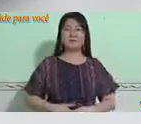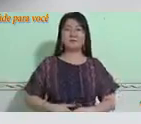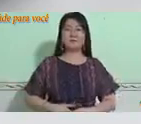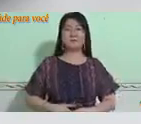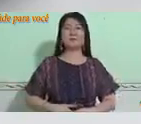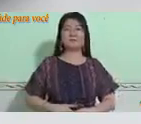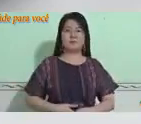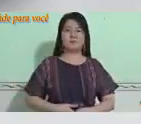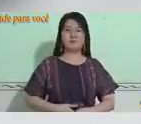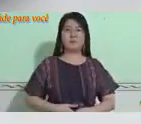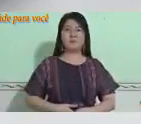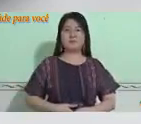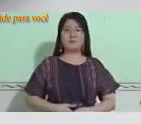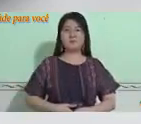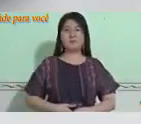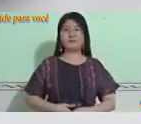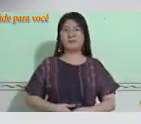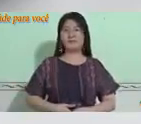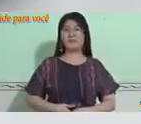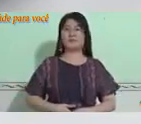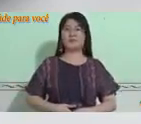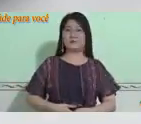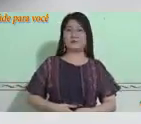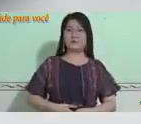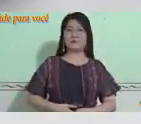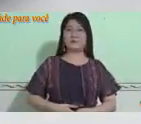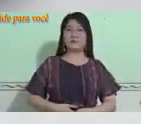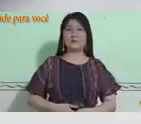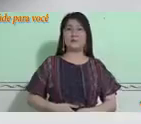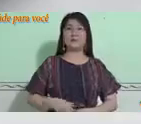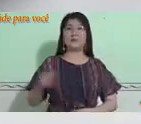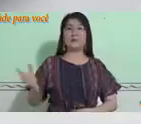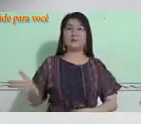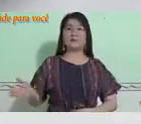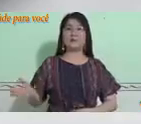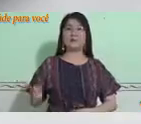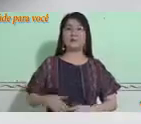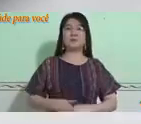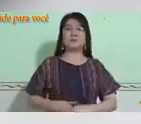ser importante tratar as fezes humanas, que podem ser utilizadas como fertilizantes.